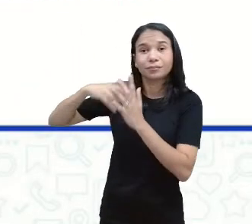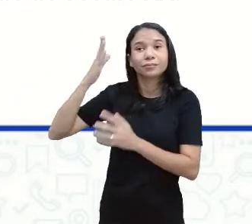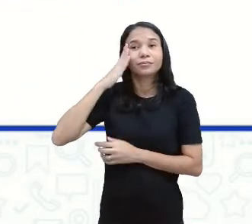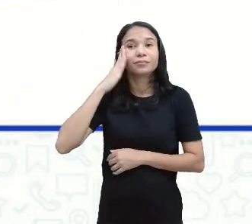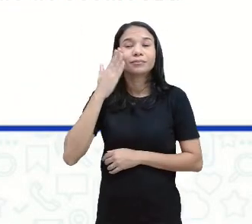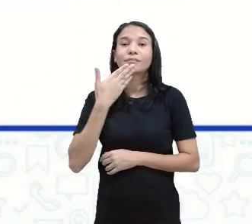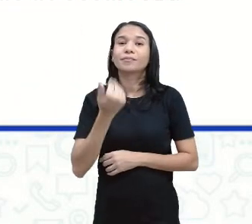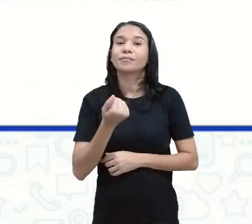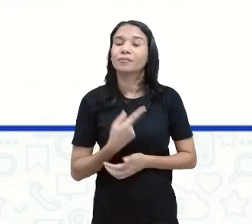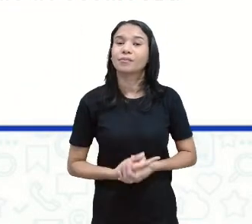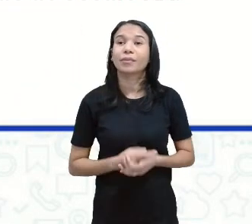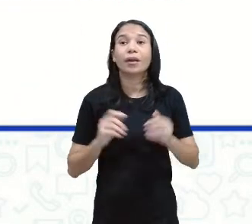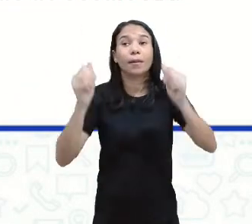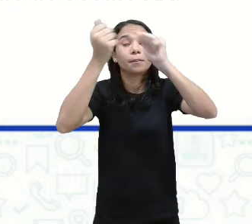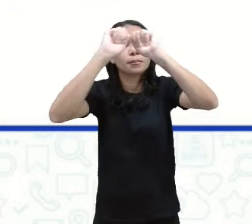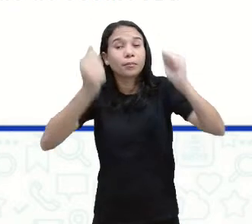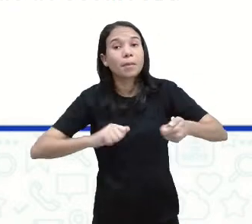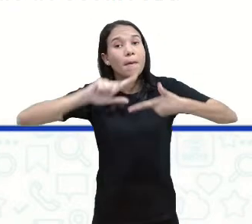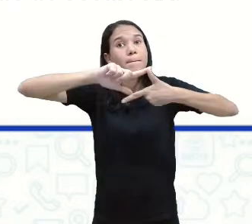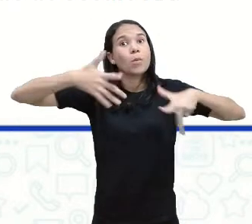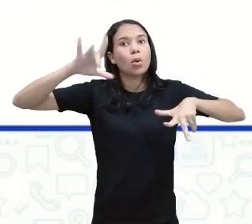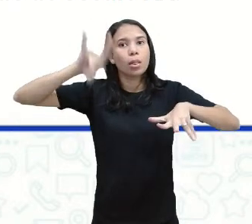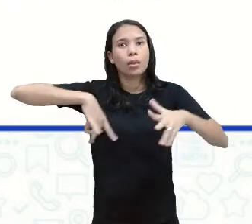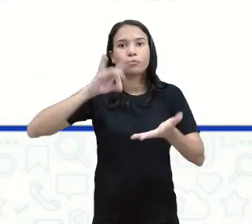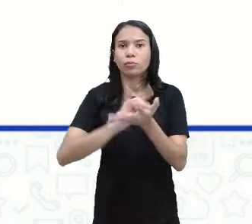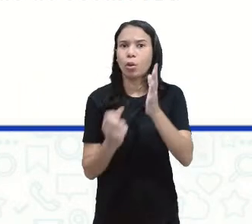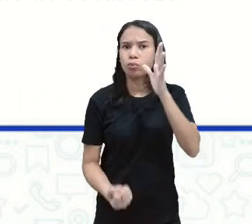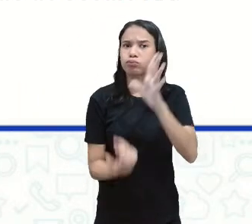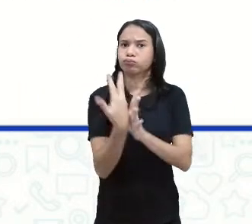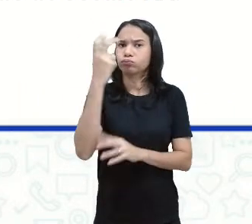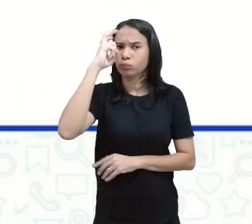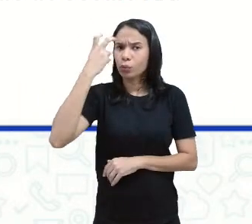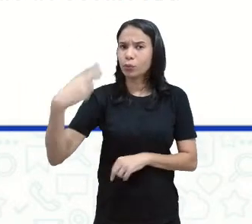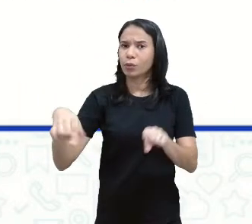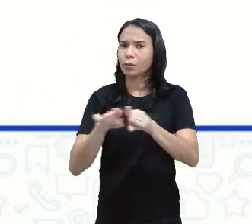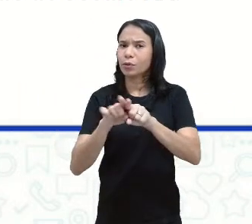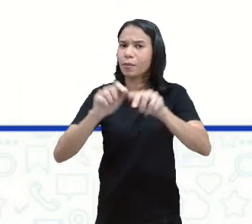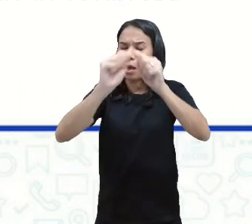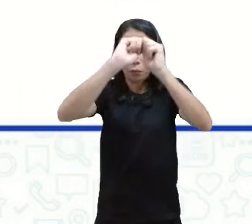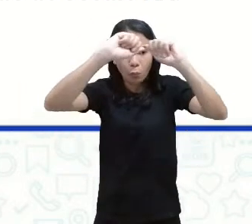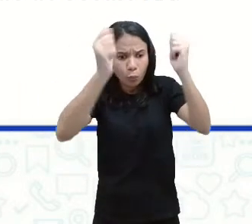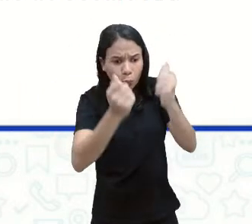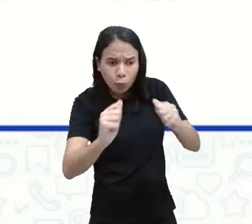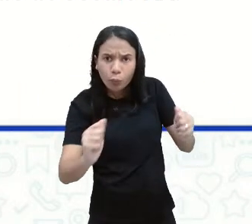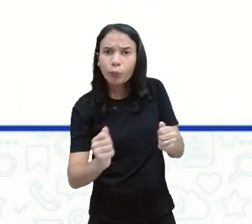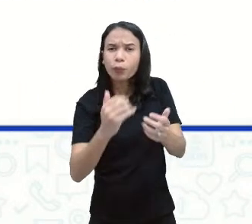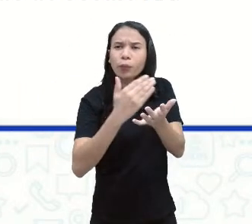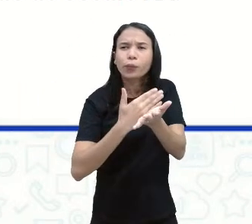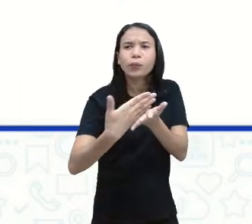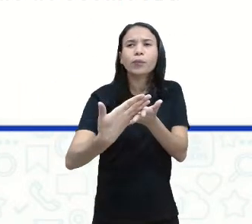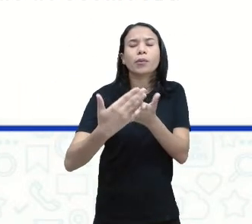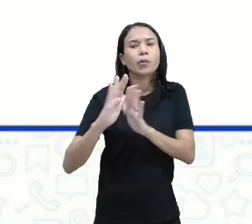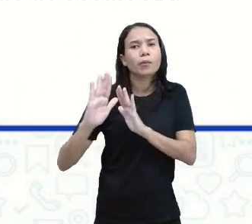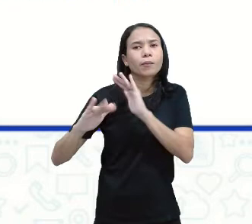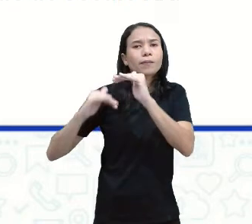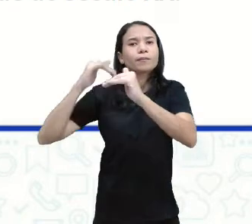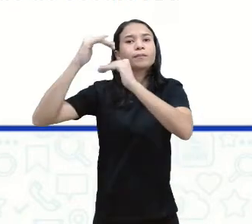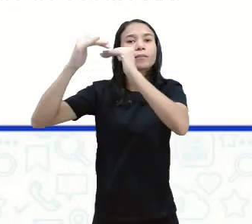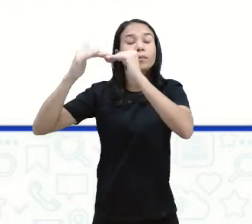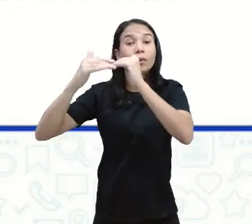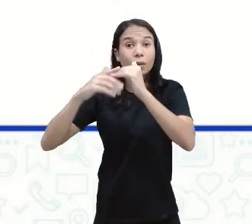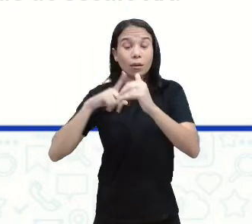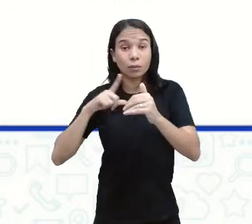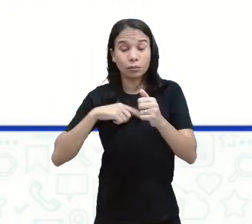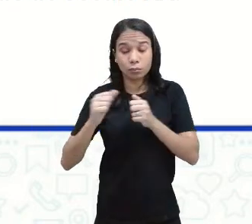entender bem. Então, a arte moderna foi um fenômeno cultural e artístico que começou a se desenvolver a partir da